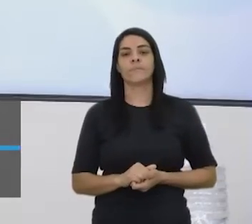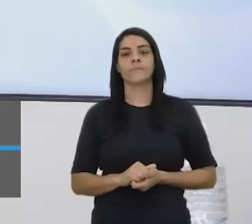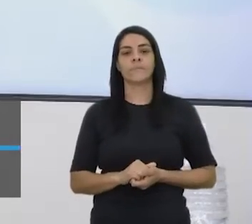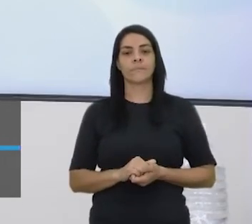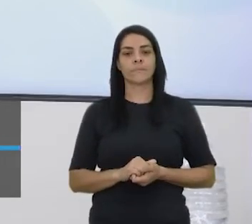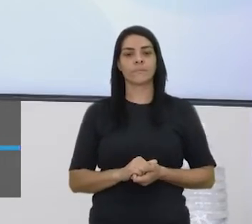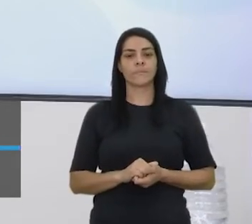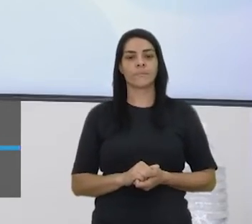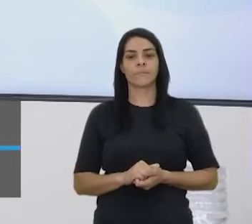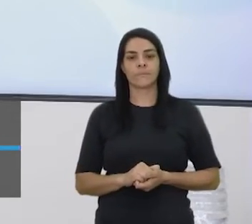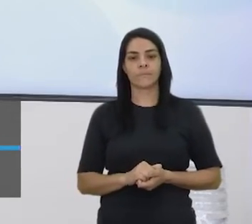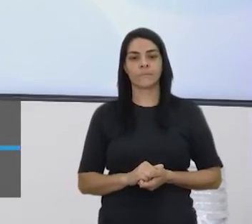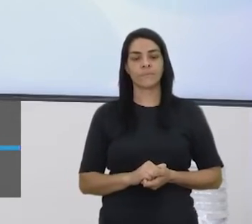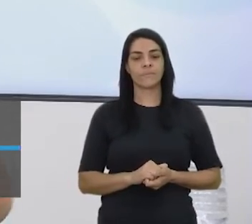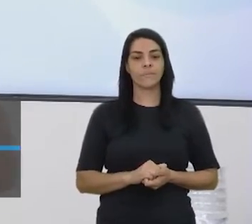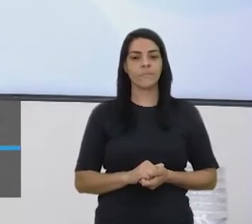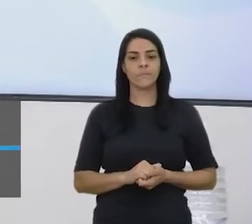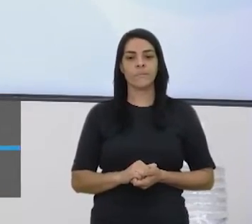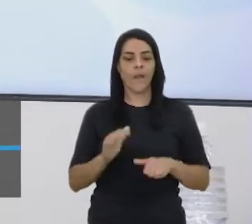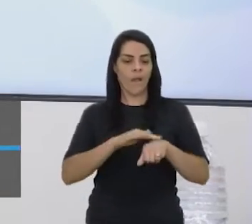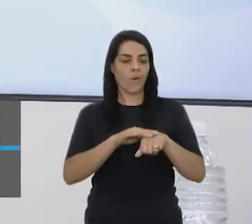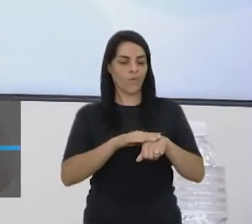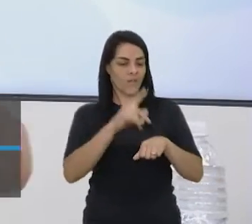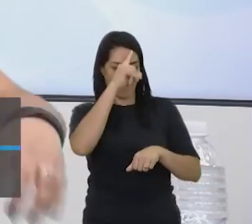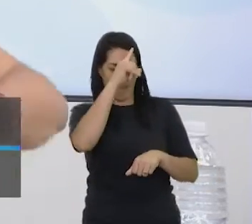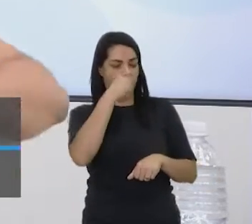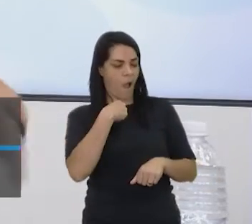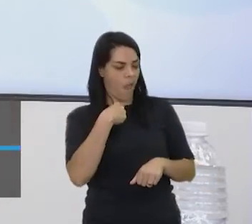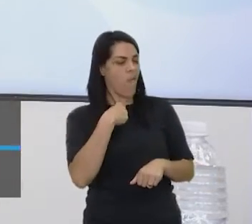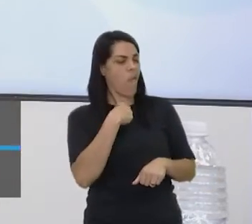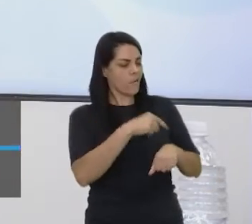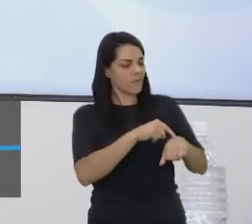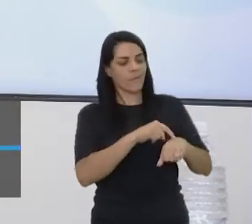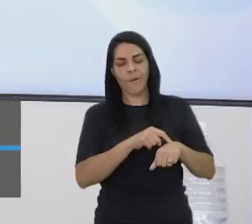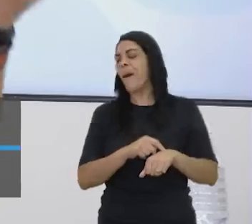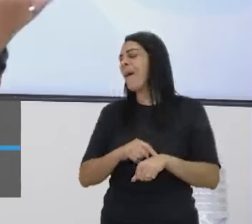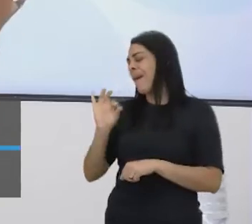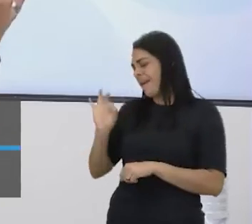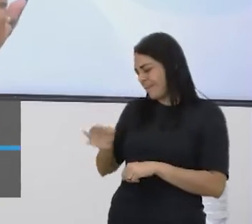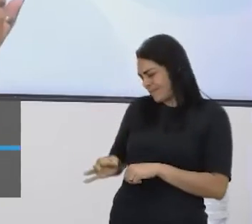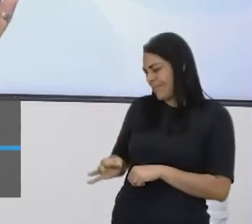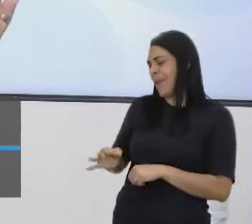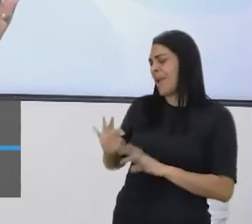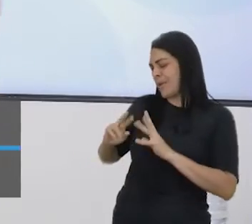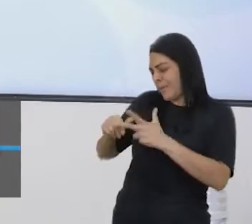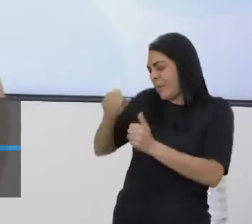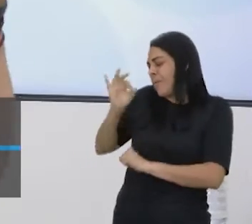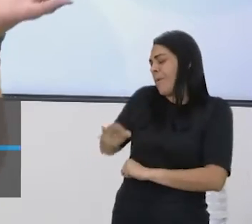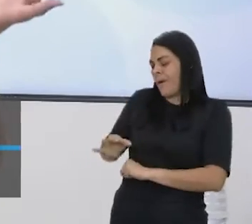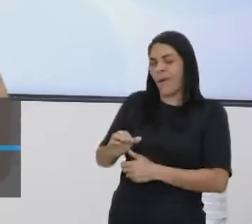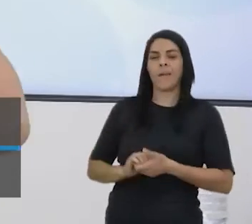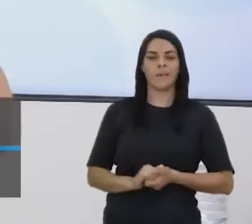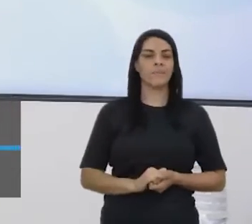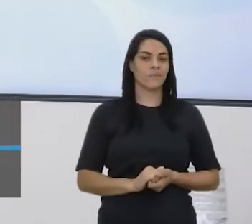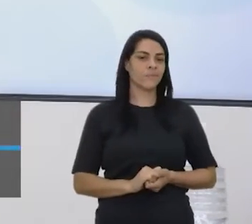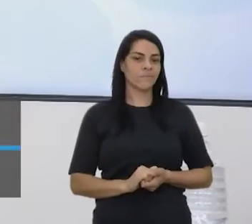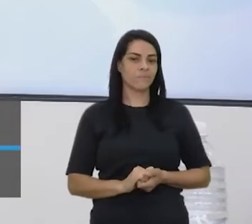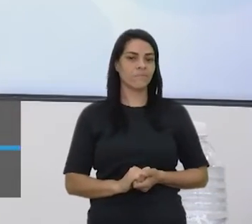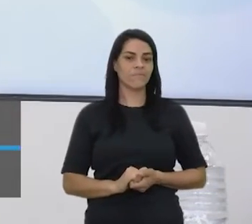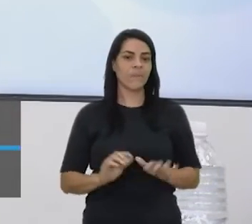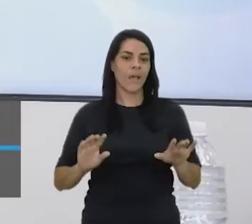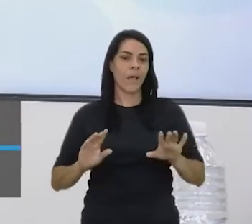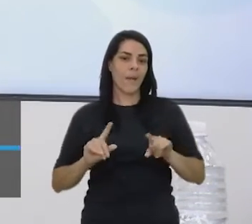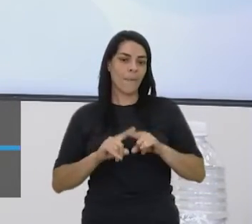que eu falei para o Mauro eu falei eu tô nervoso ele falou não vai dar tudo bem Tá tá eu falei querida a gente faz